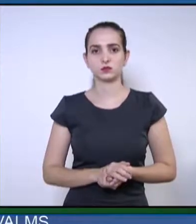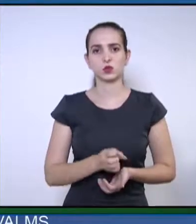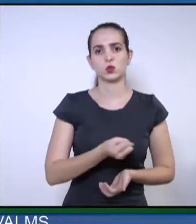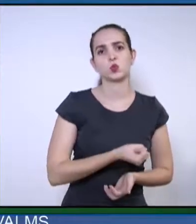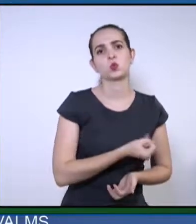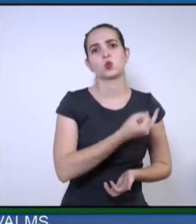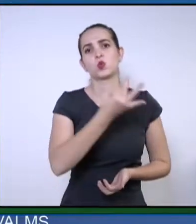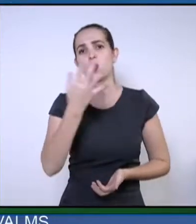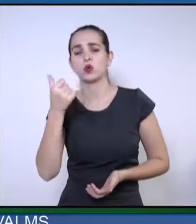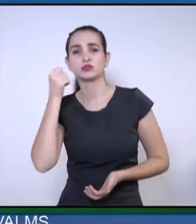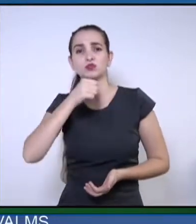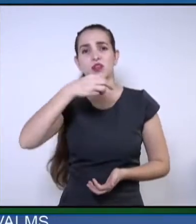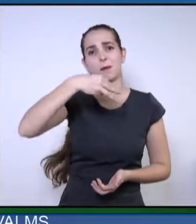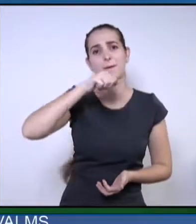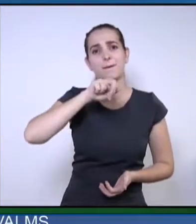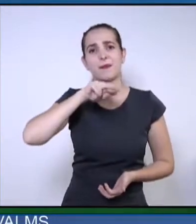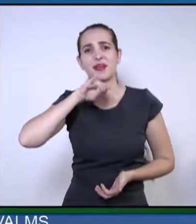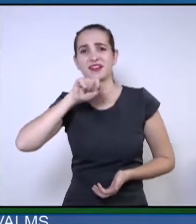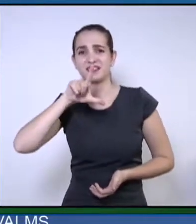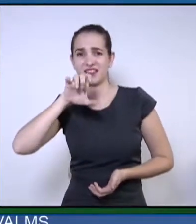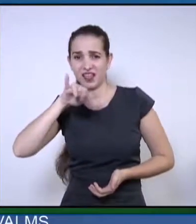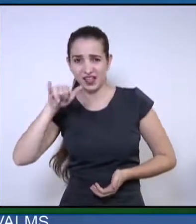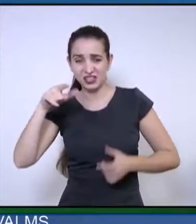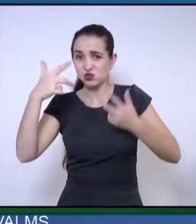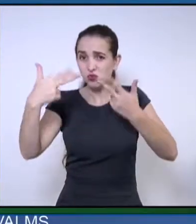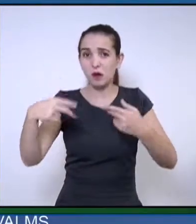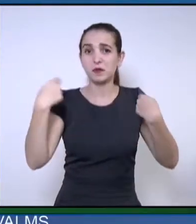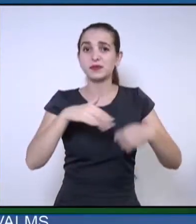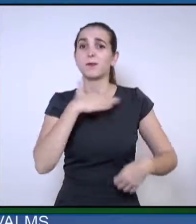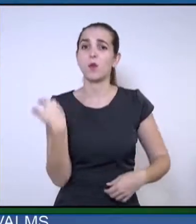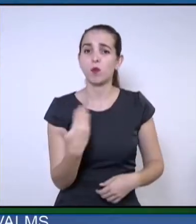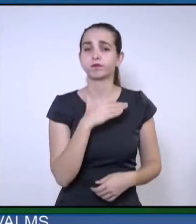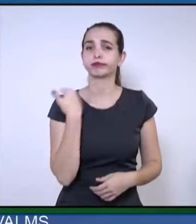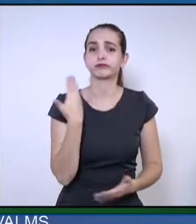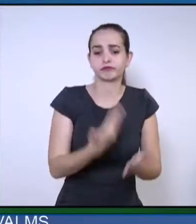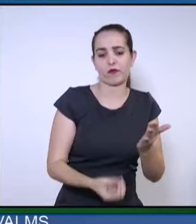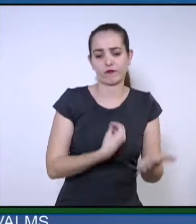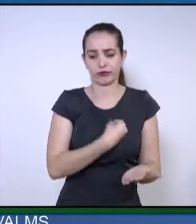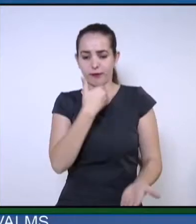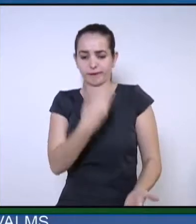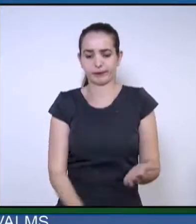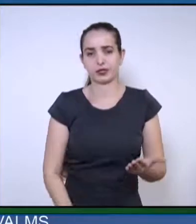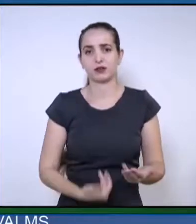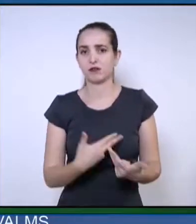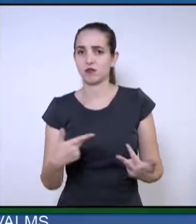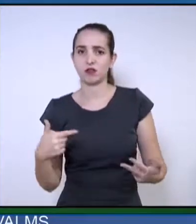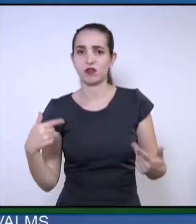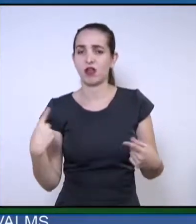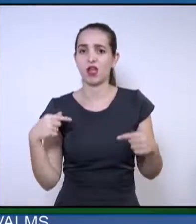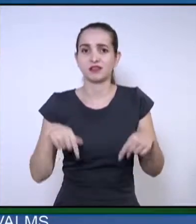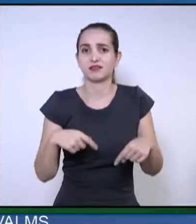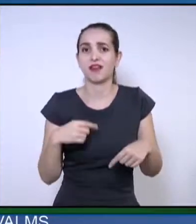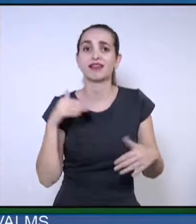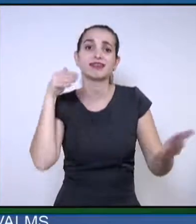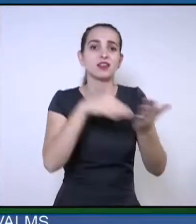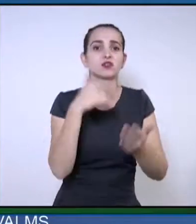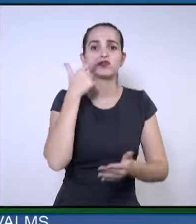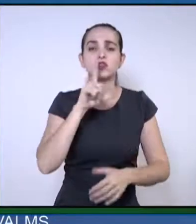quantas Marielles terão que perder a vida desse país para que nós tenhamos mudança na legislação brasileira?